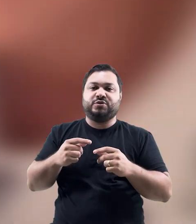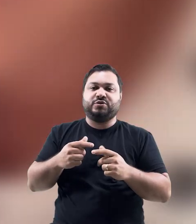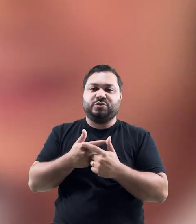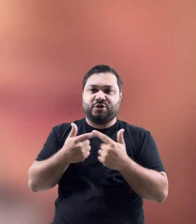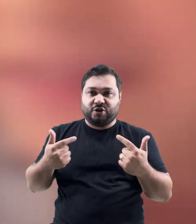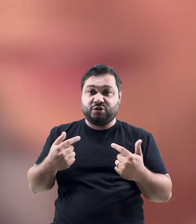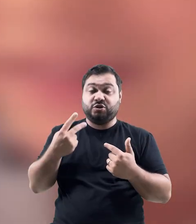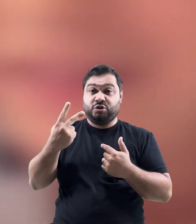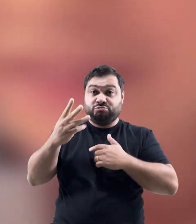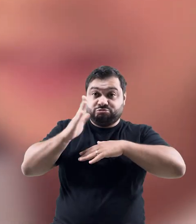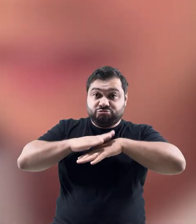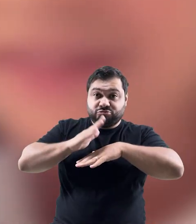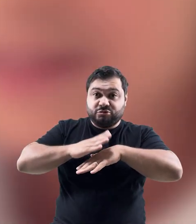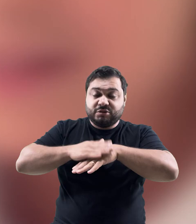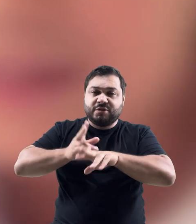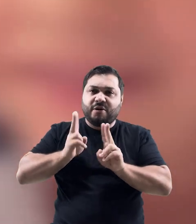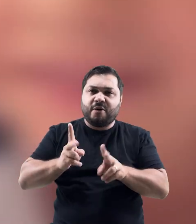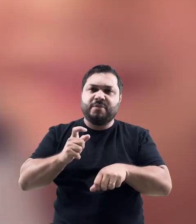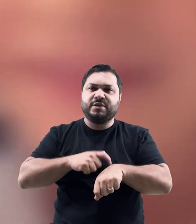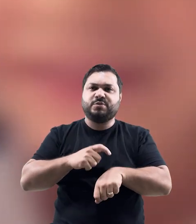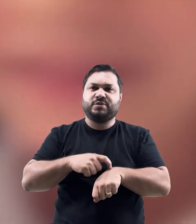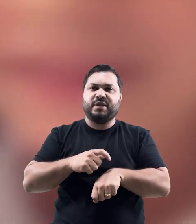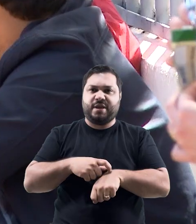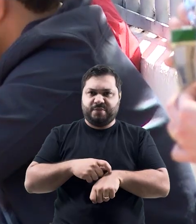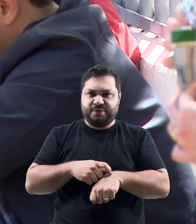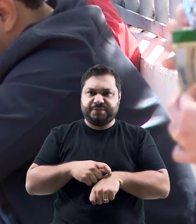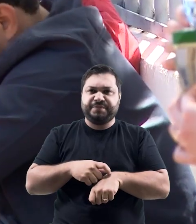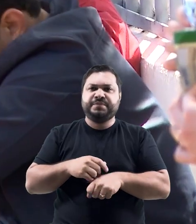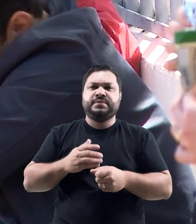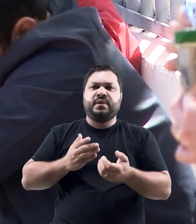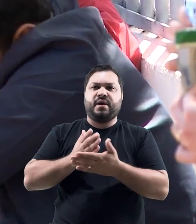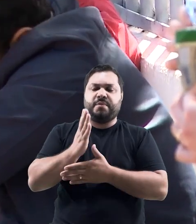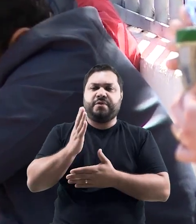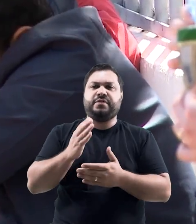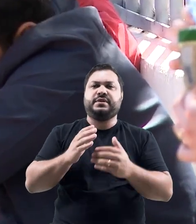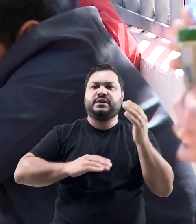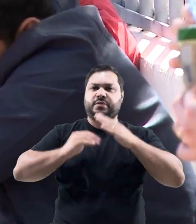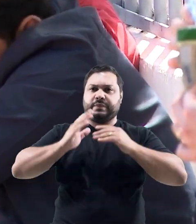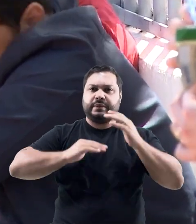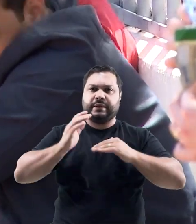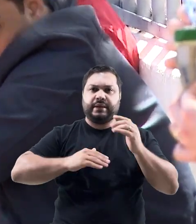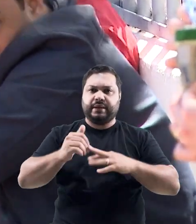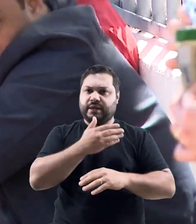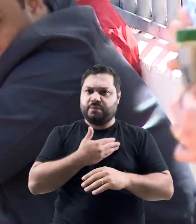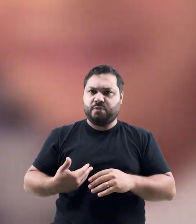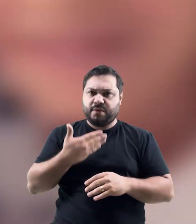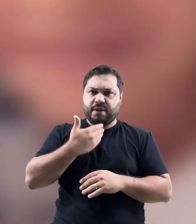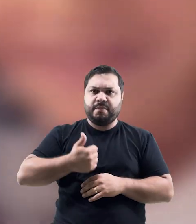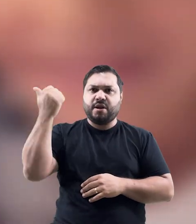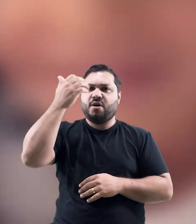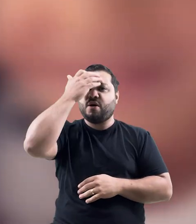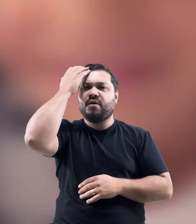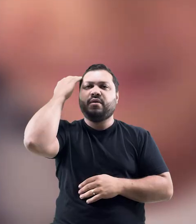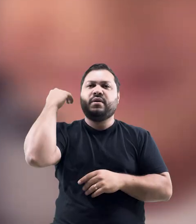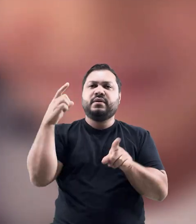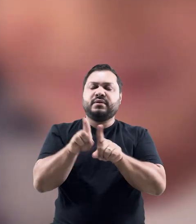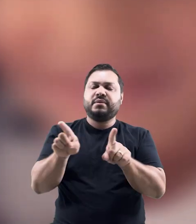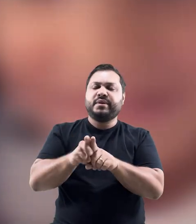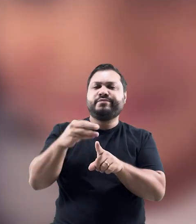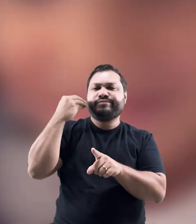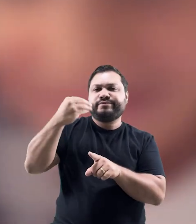sorte. Duas realizações ao mesmo tempo: a aprovação em uma carreira pública melhor e a vivência